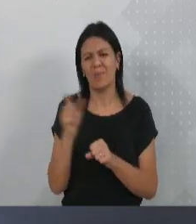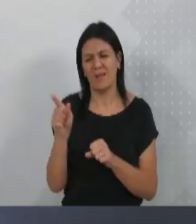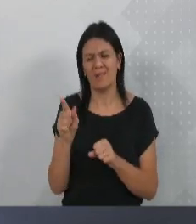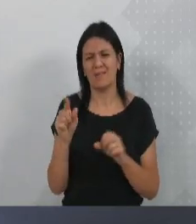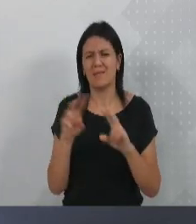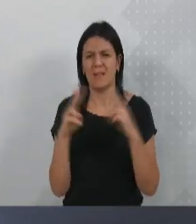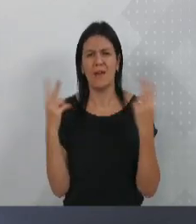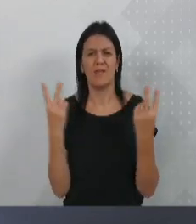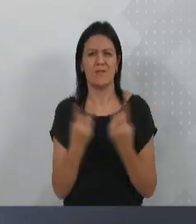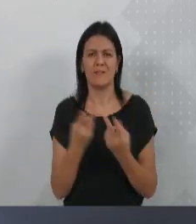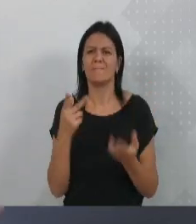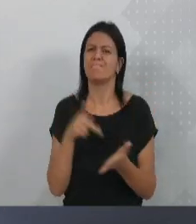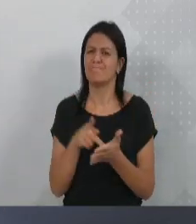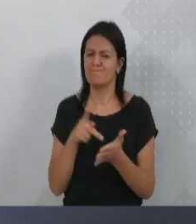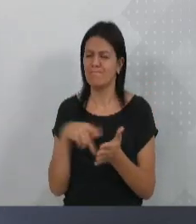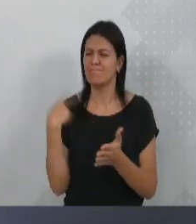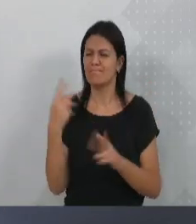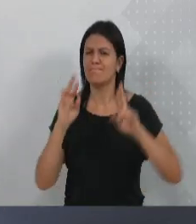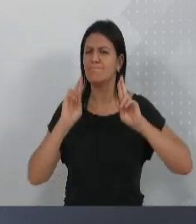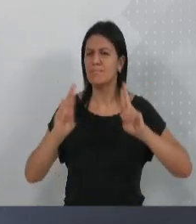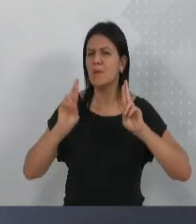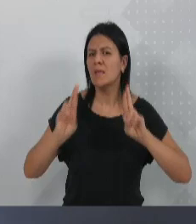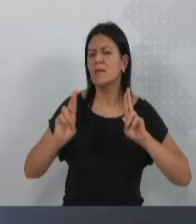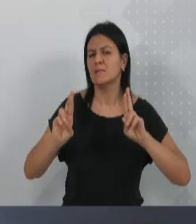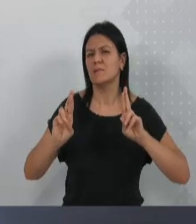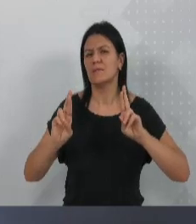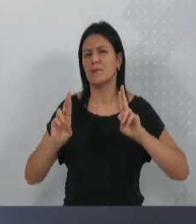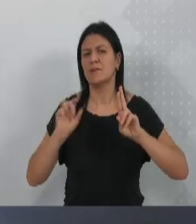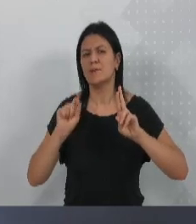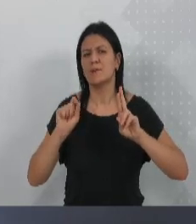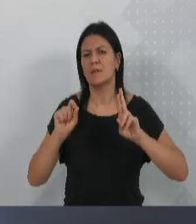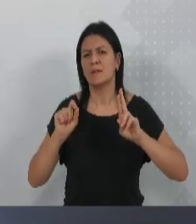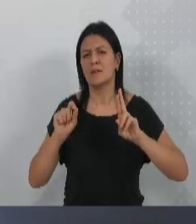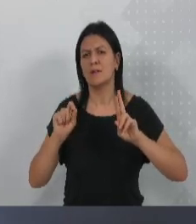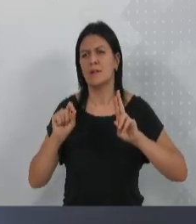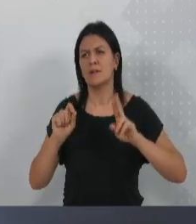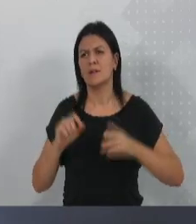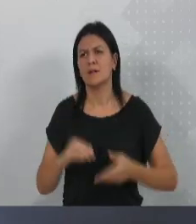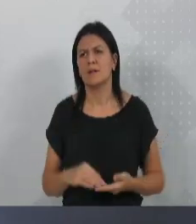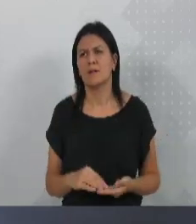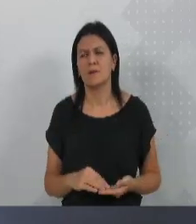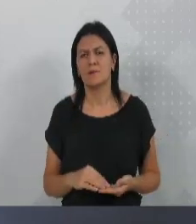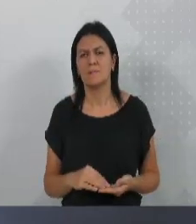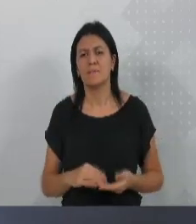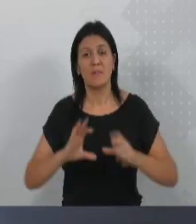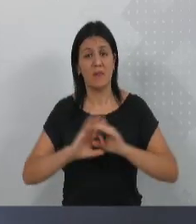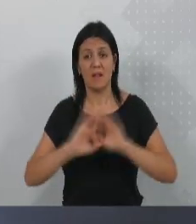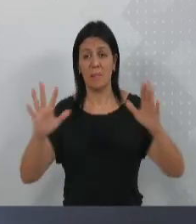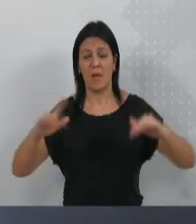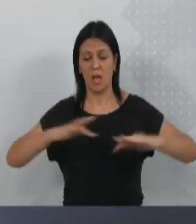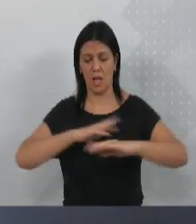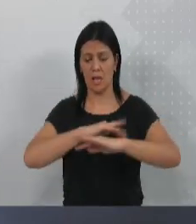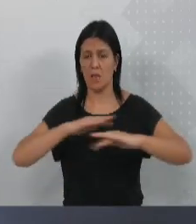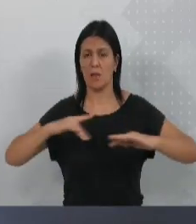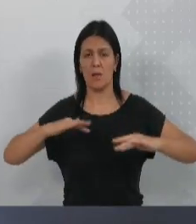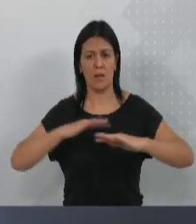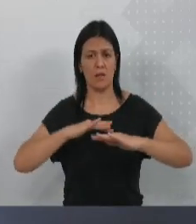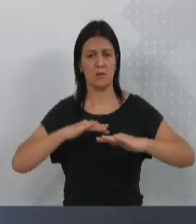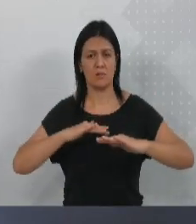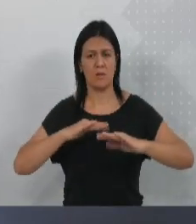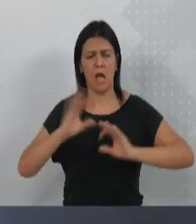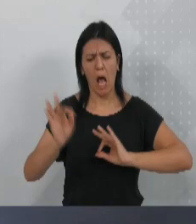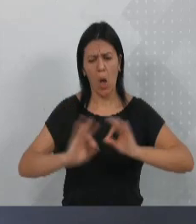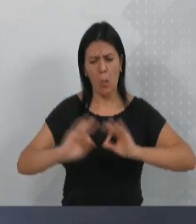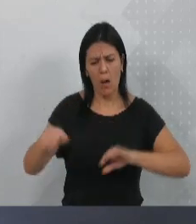né dizer que realmente a gente tá na expectativa de que né assim que se eh libere o trânsito ali se normalize o fechamento ali